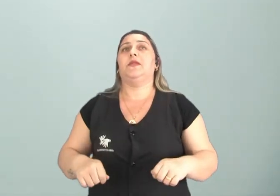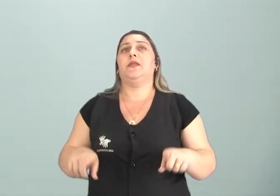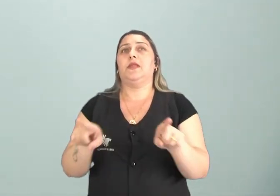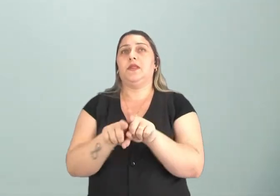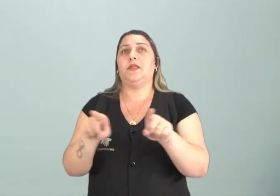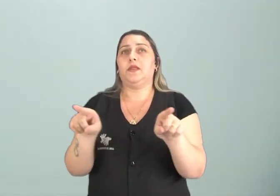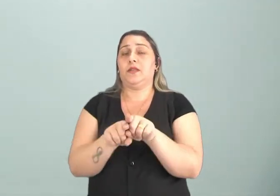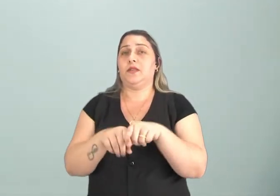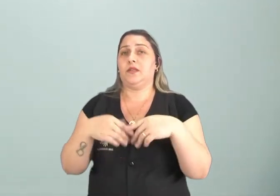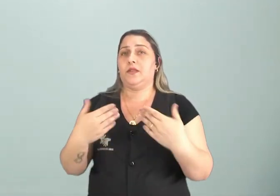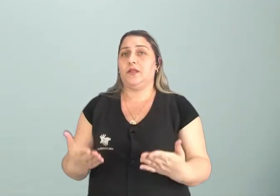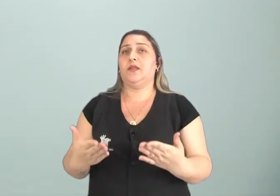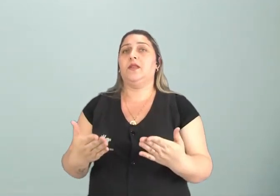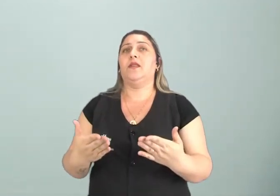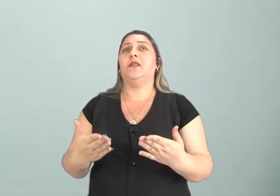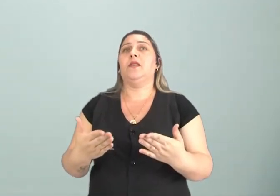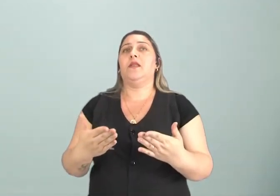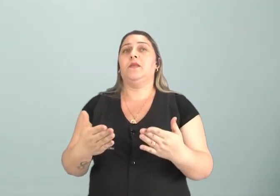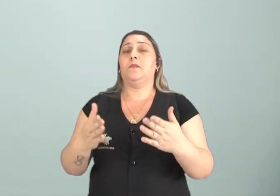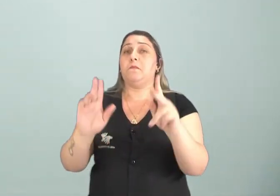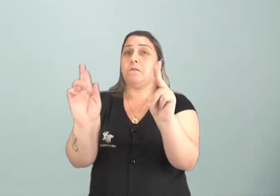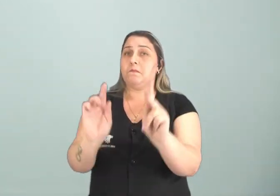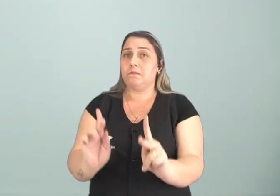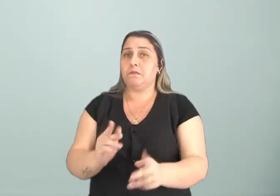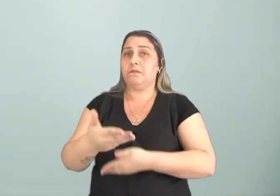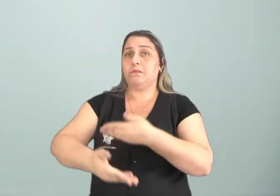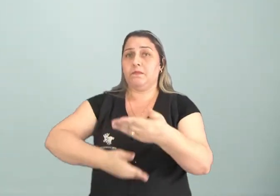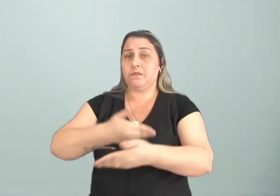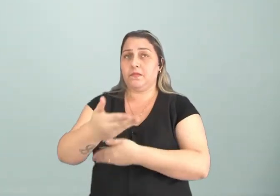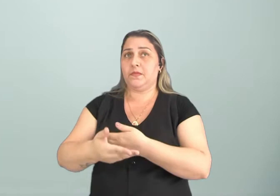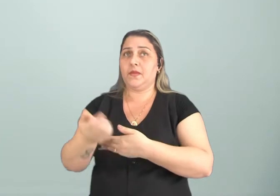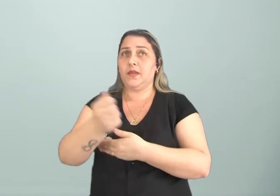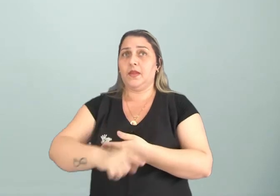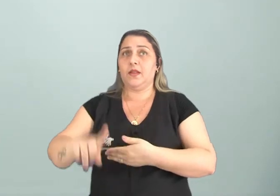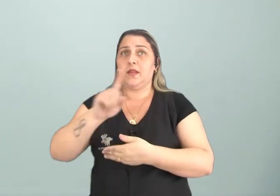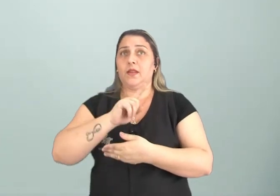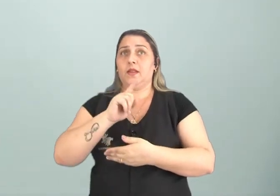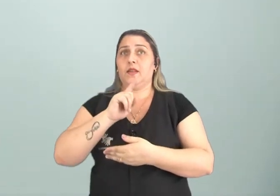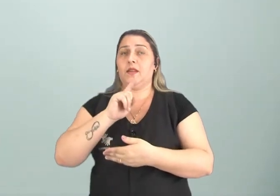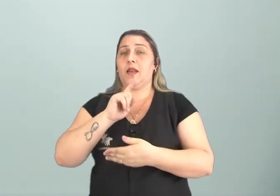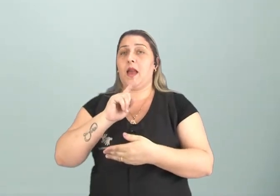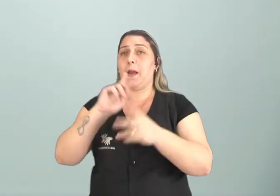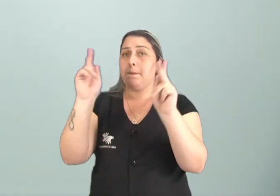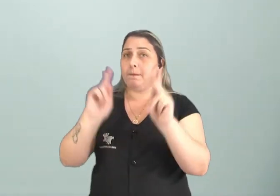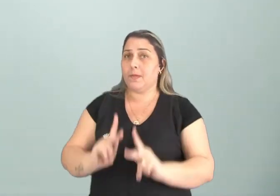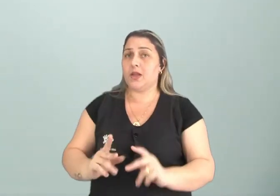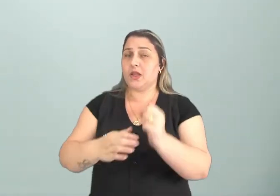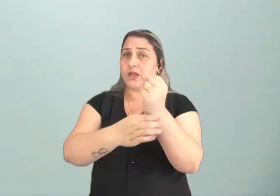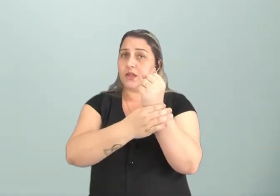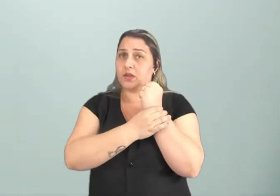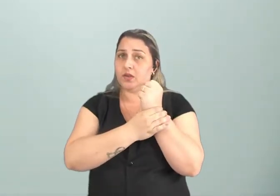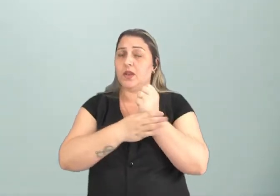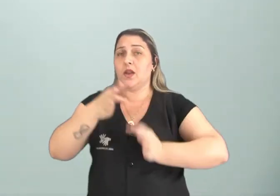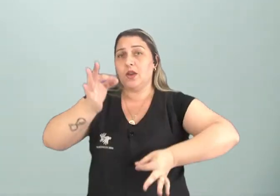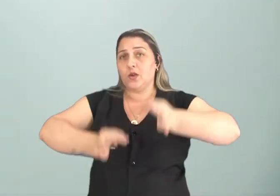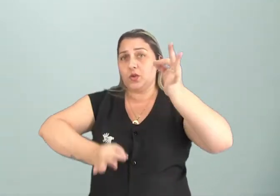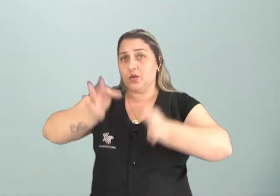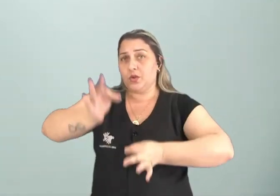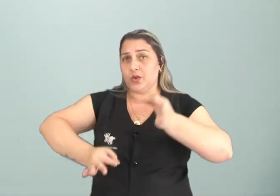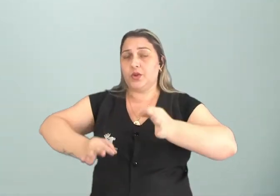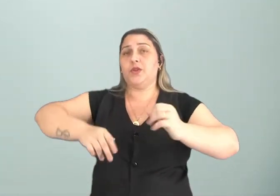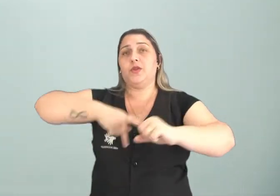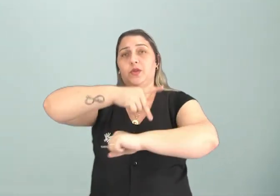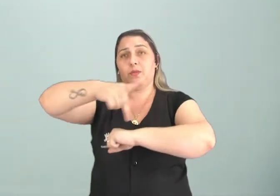controvérsias internacionais por meios pacíficos, de modo que não sejam ameaçadas a paz, a segurança e a justiça